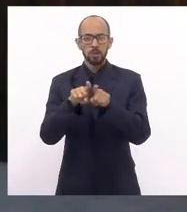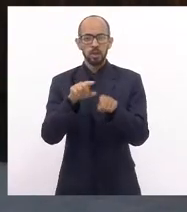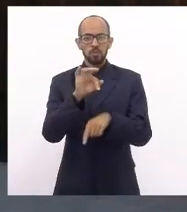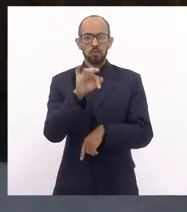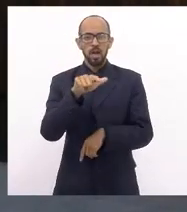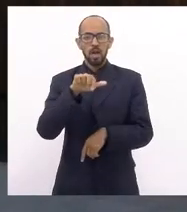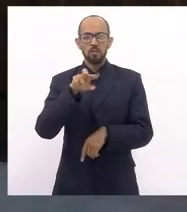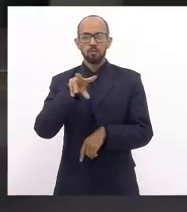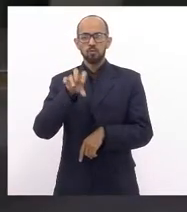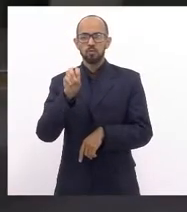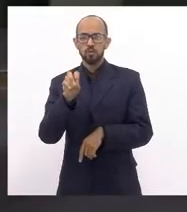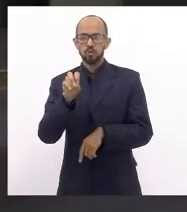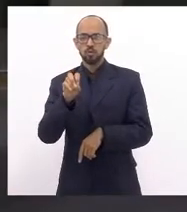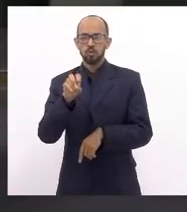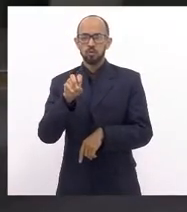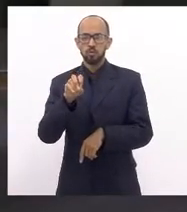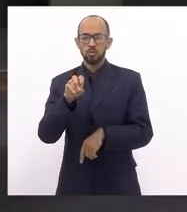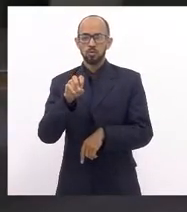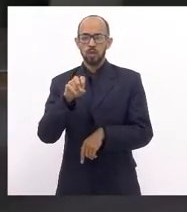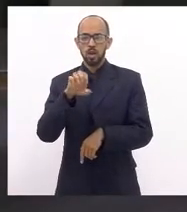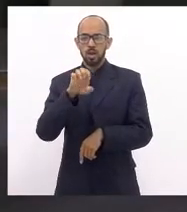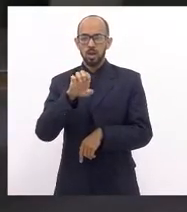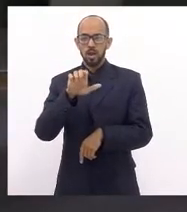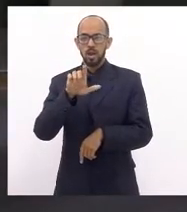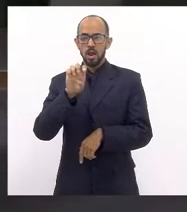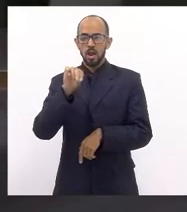o Flávio, a Elma,